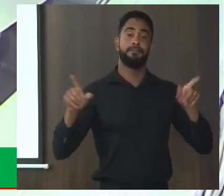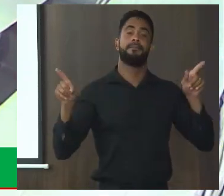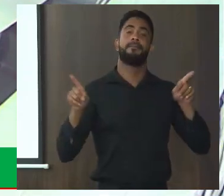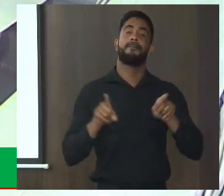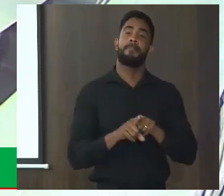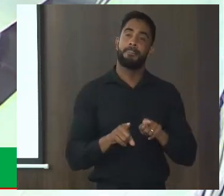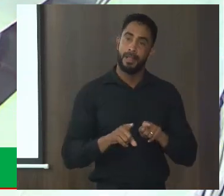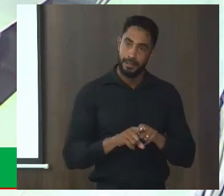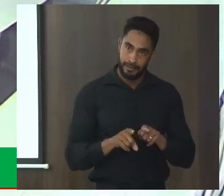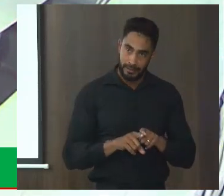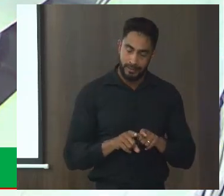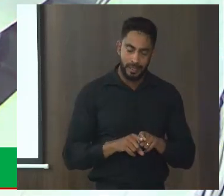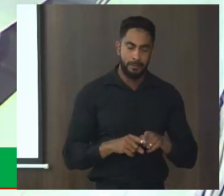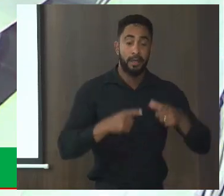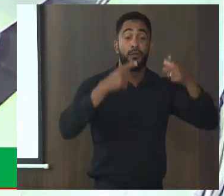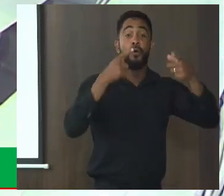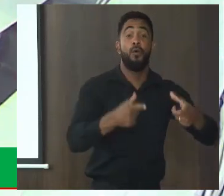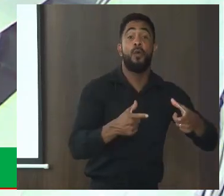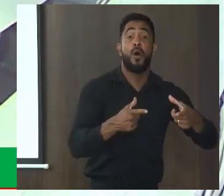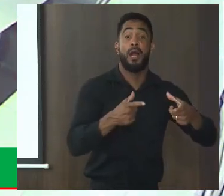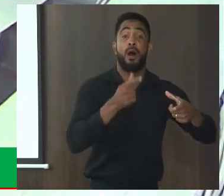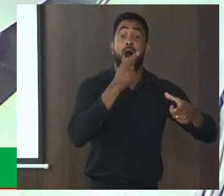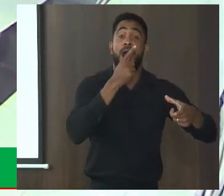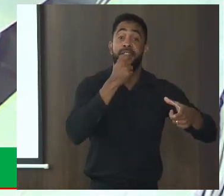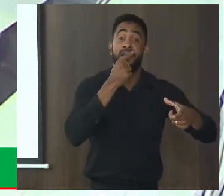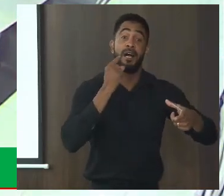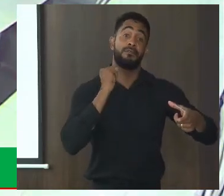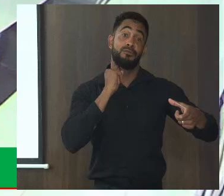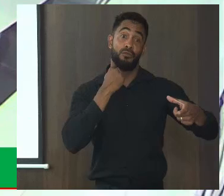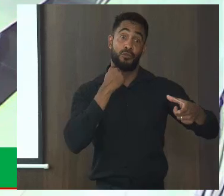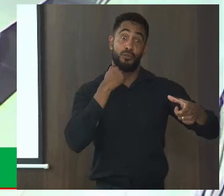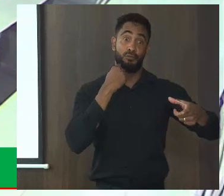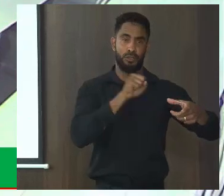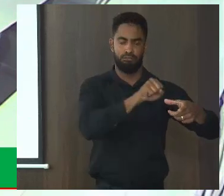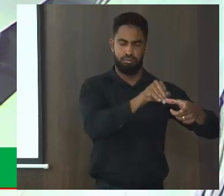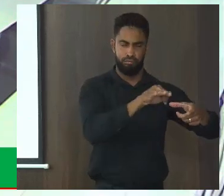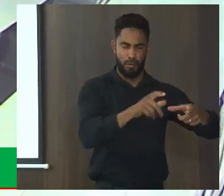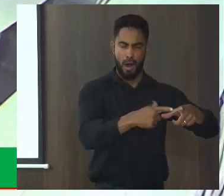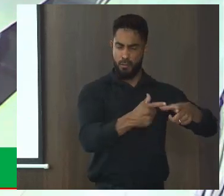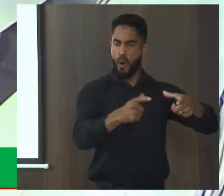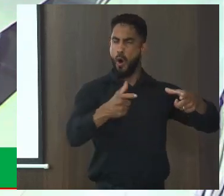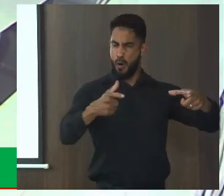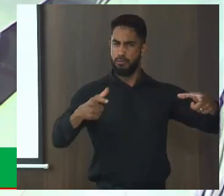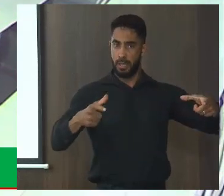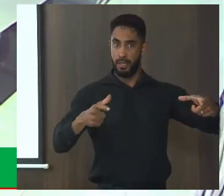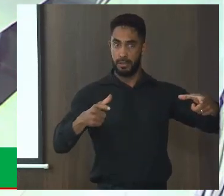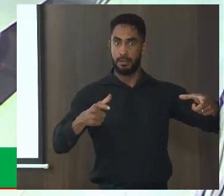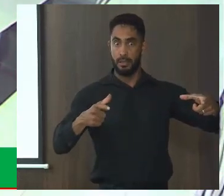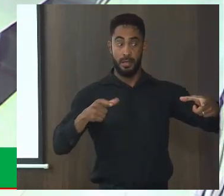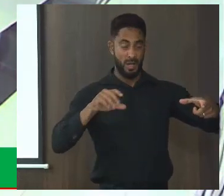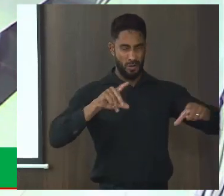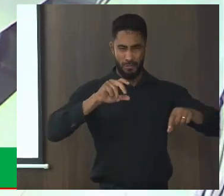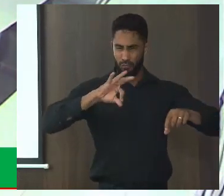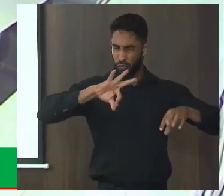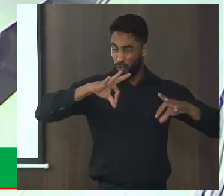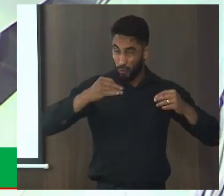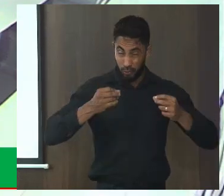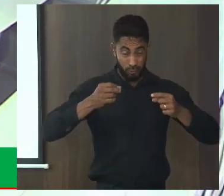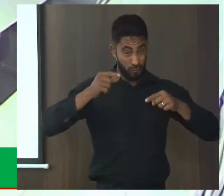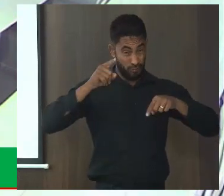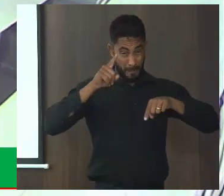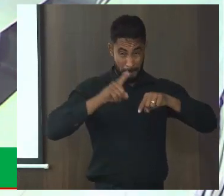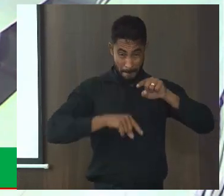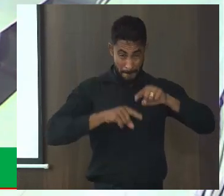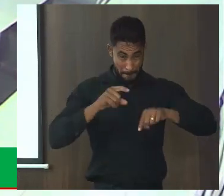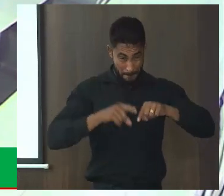a barragem de rejeito, que é a que mais nos preocupa, é uma barragem imensa, que todo aquele produto, só para